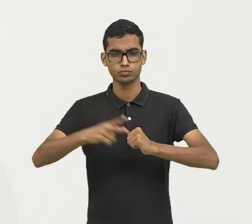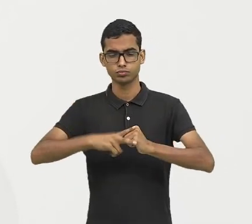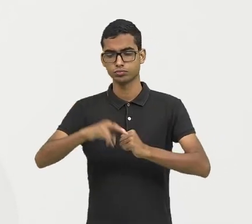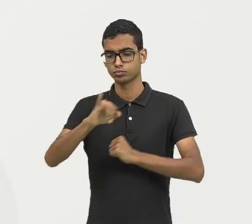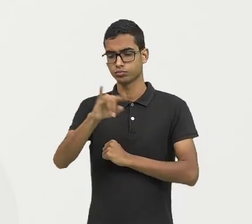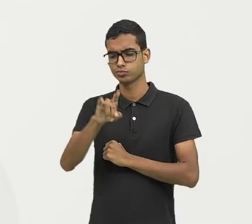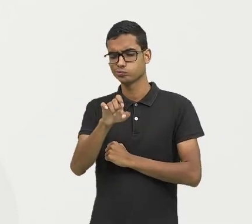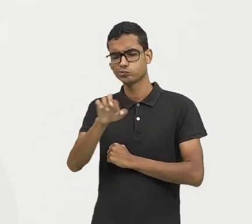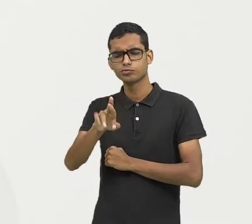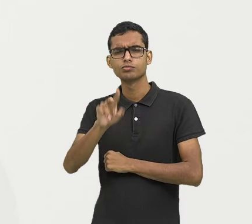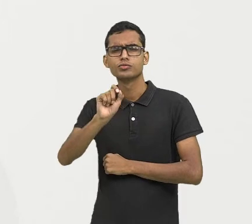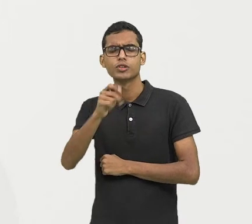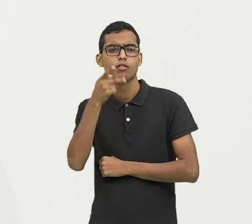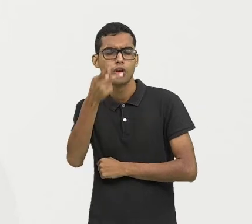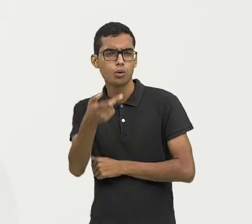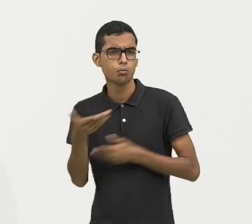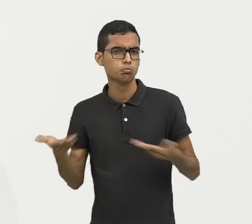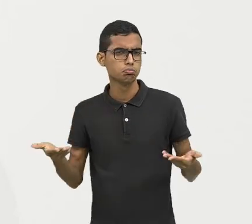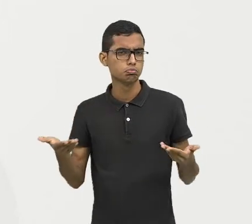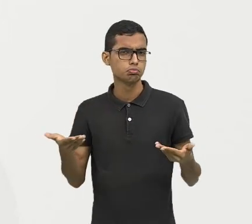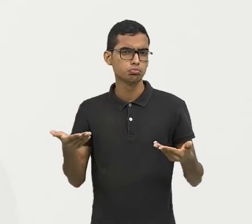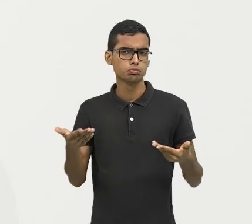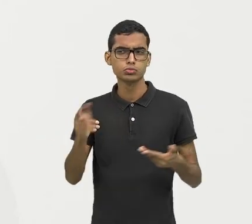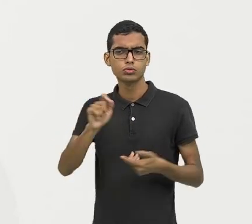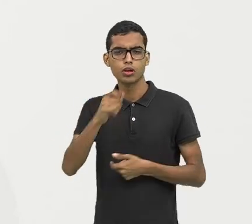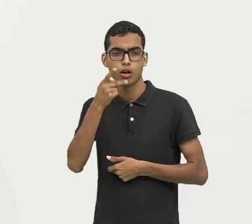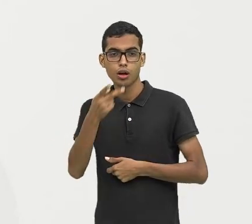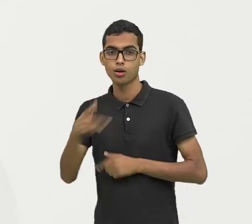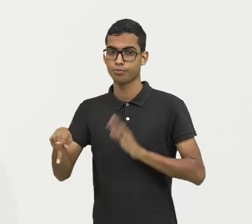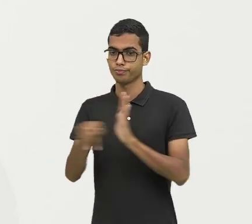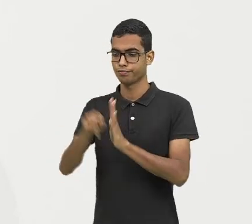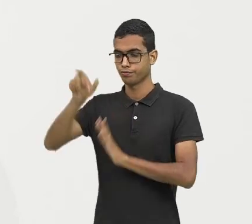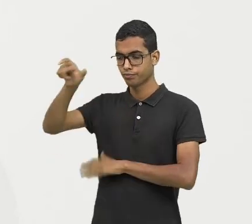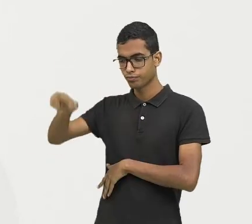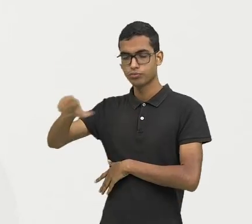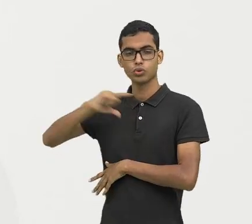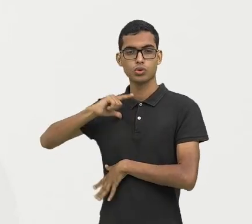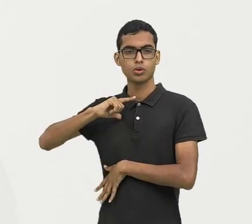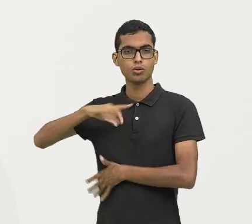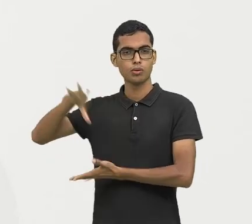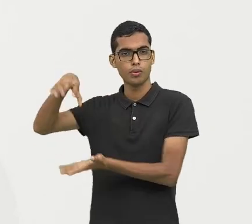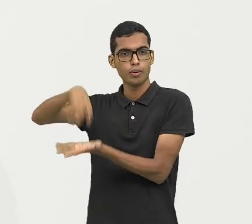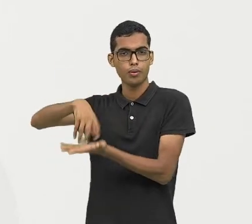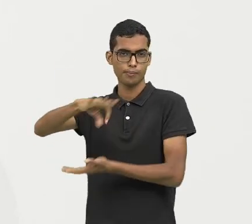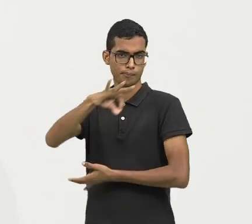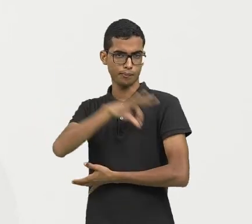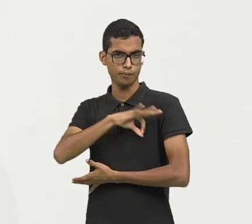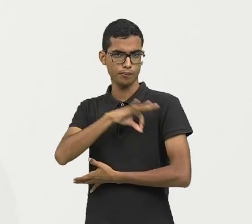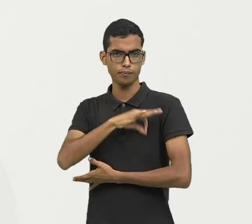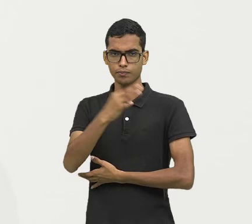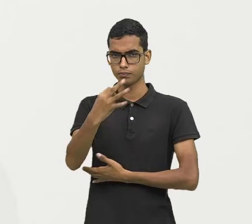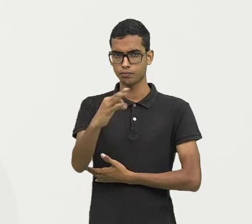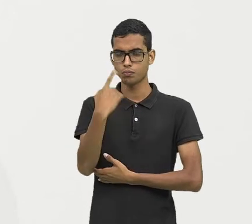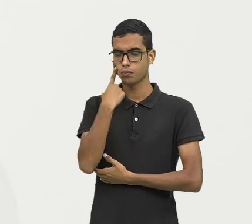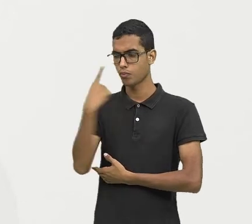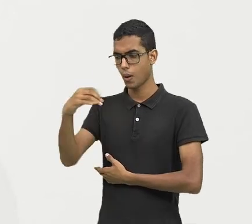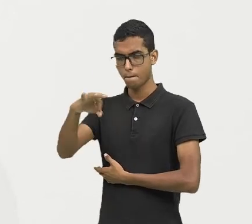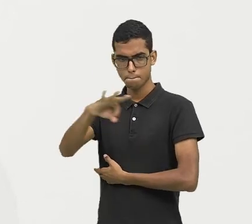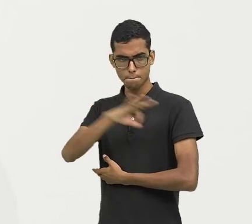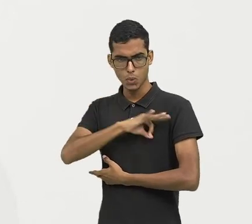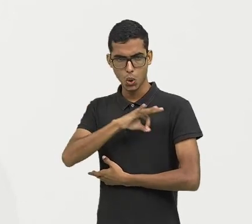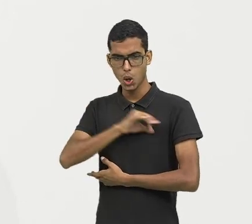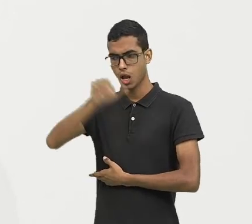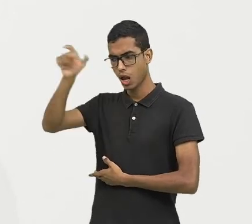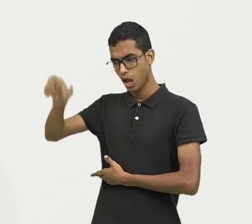Quem disse? Observem que quem disse foi a polícia. Então, a polícia